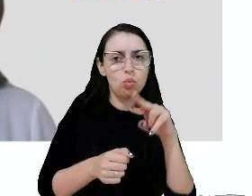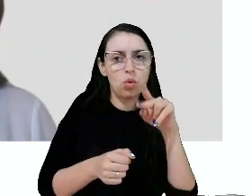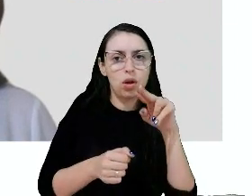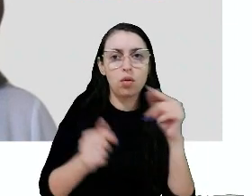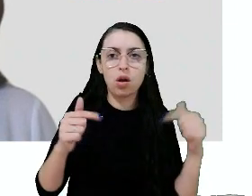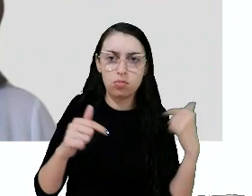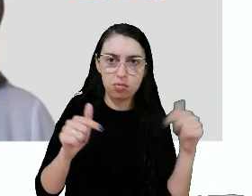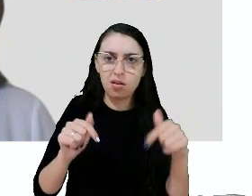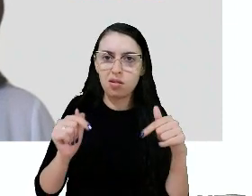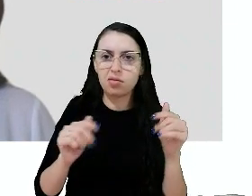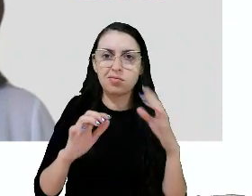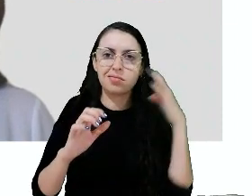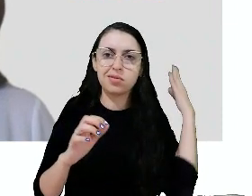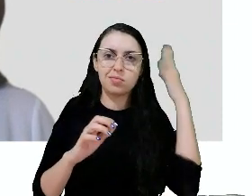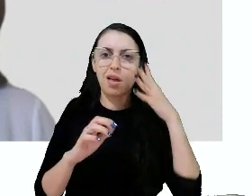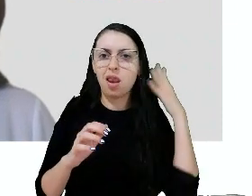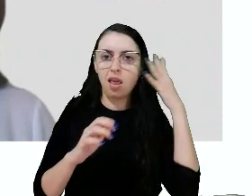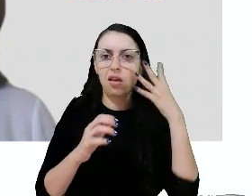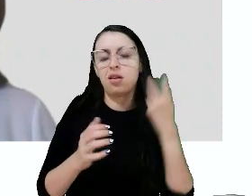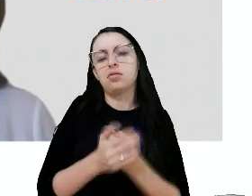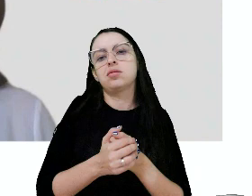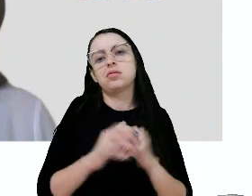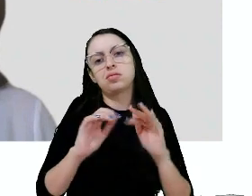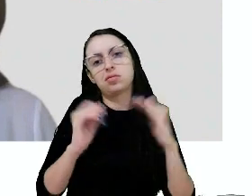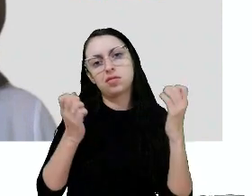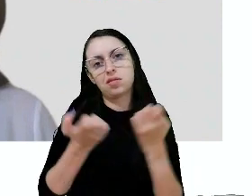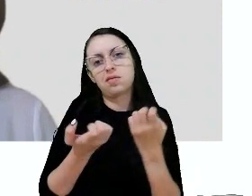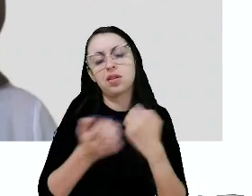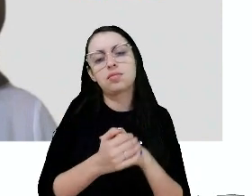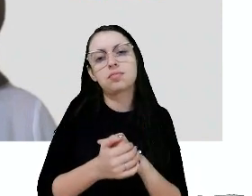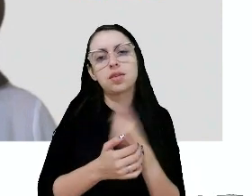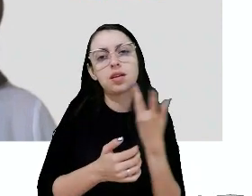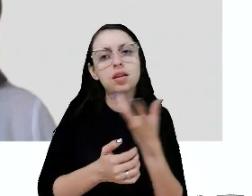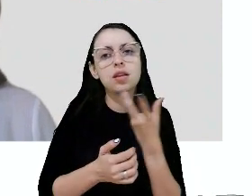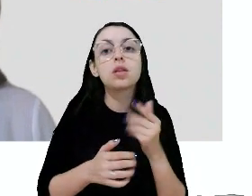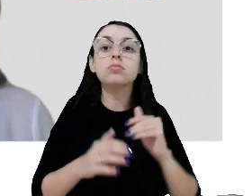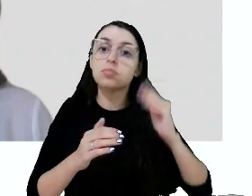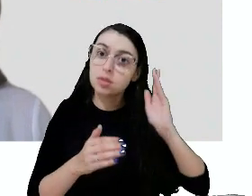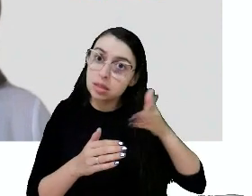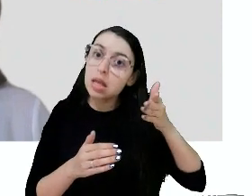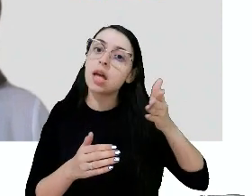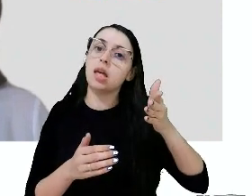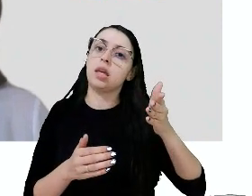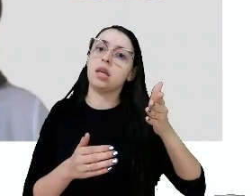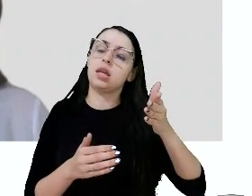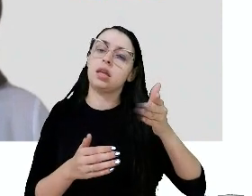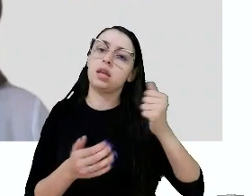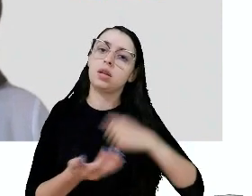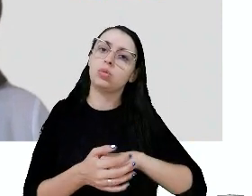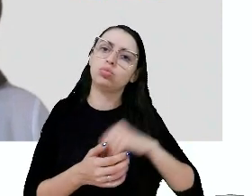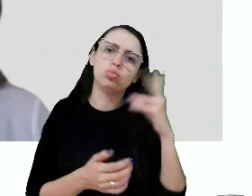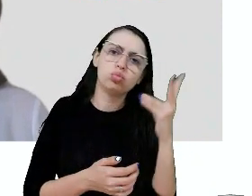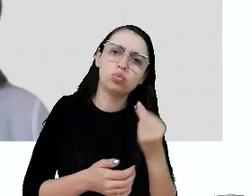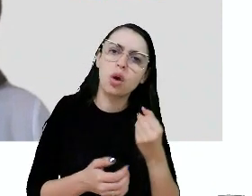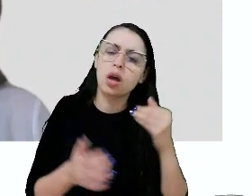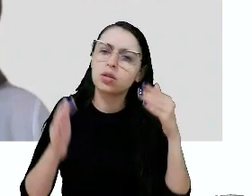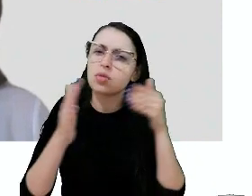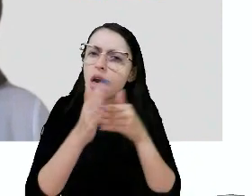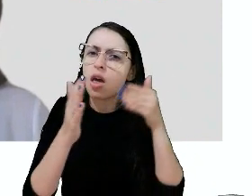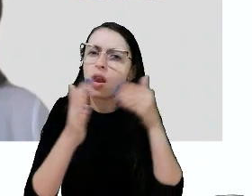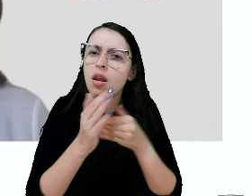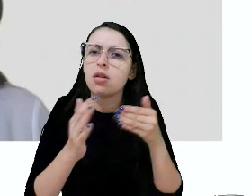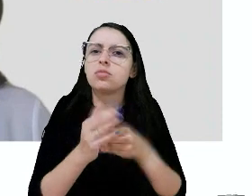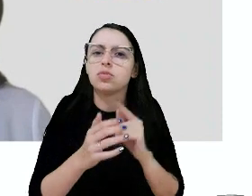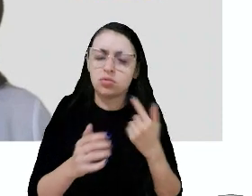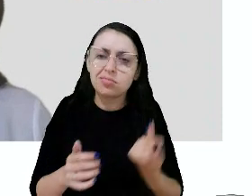estão proporcionando hoje e amanhã, não é? Então, o que eu queria dizer a vocês, prossigam dentro de todos os meus